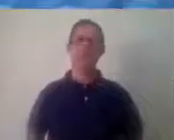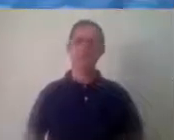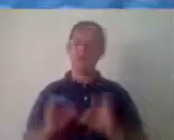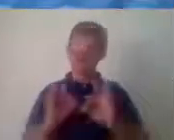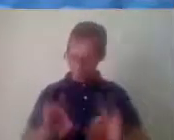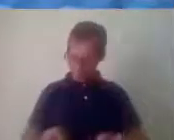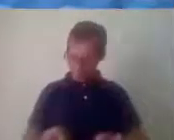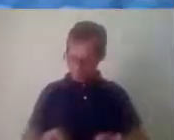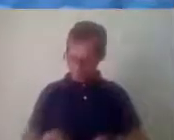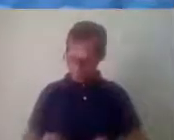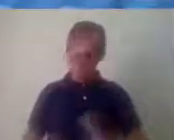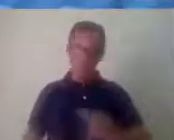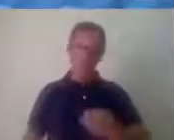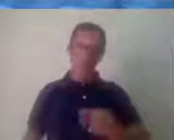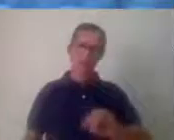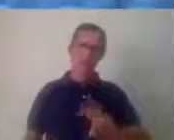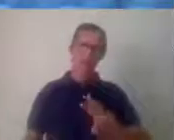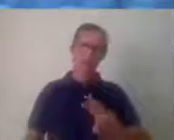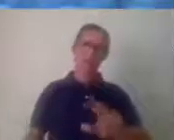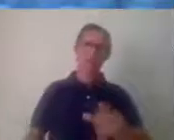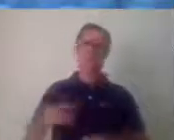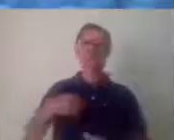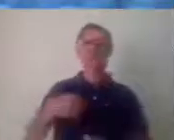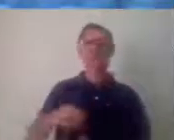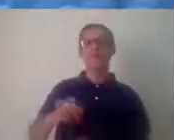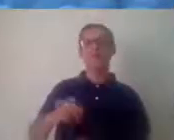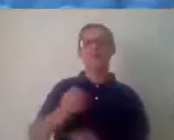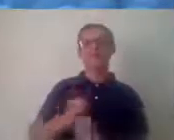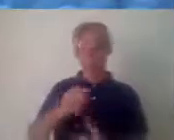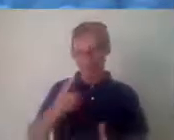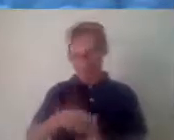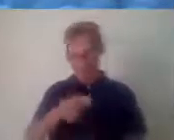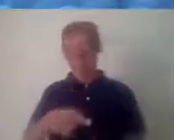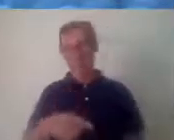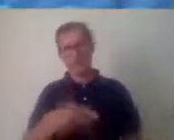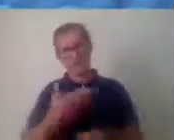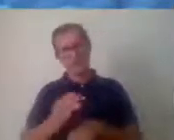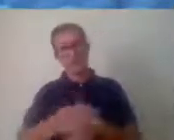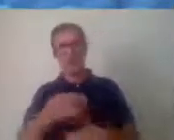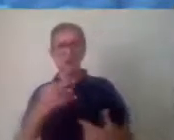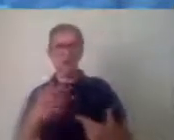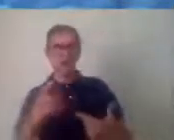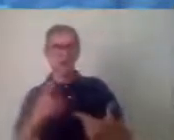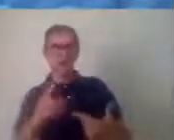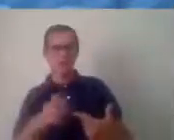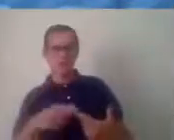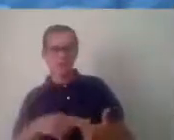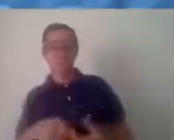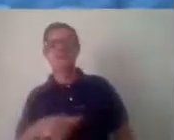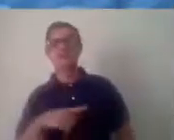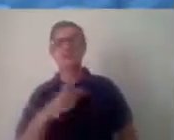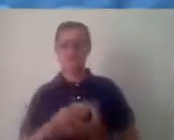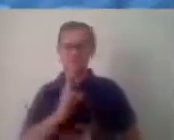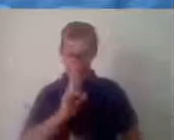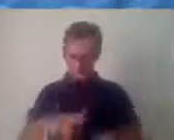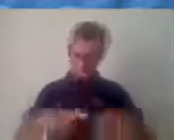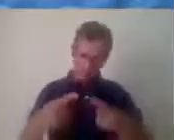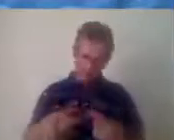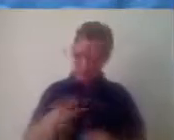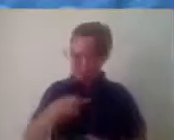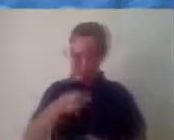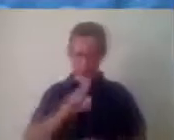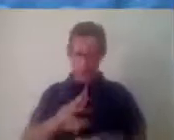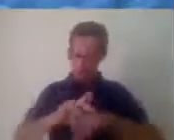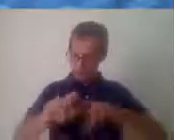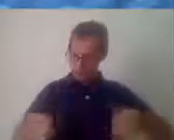determinada variável. Eu fiz a primeira possibilidade, né? Vai ficar para você ir fazer a segunda possibilidade e tem que dar o mesmo resultado, tá? Não pode dar resultado